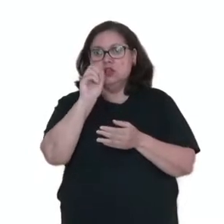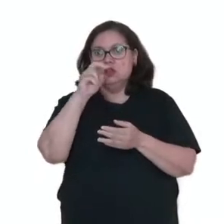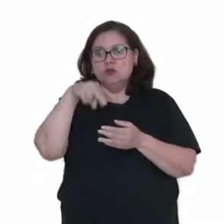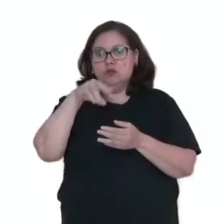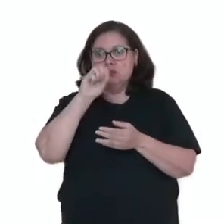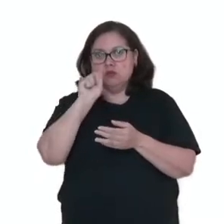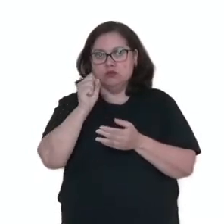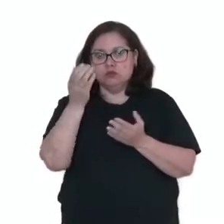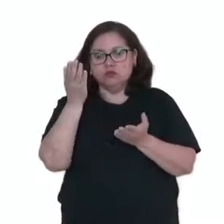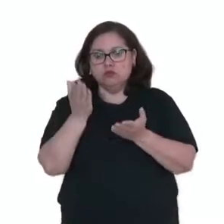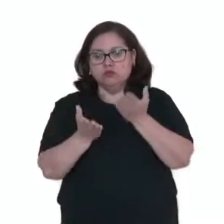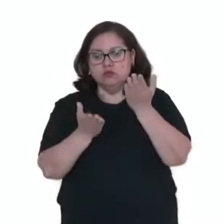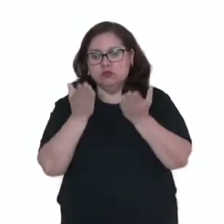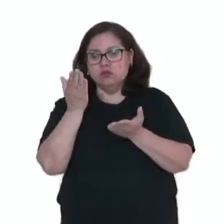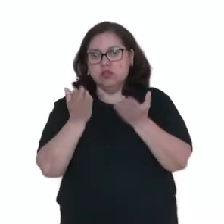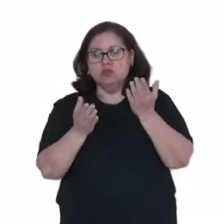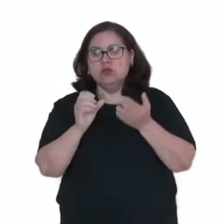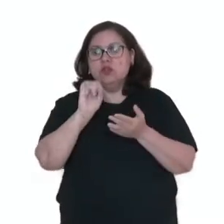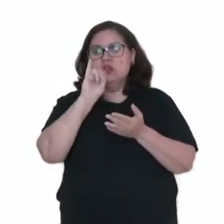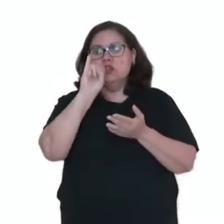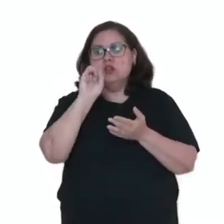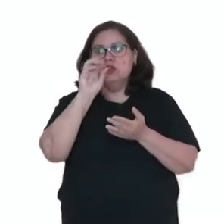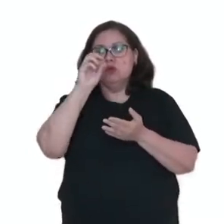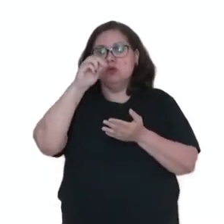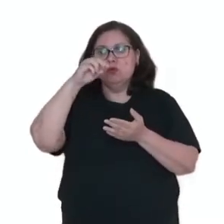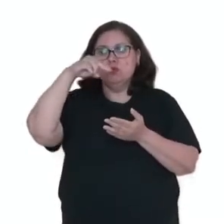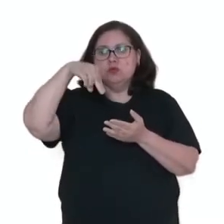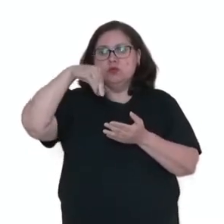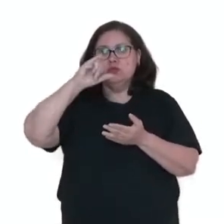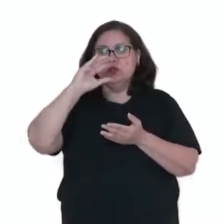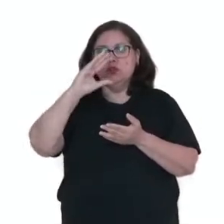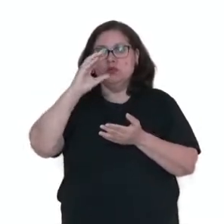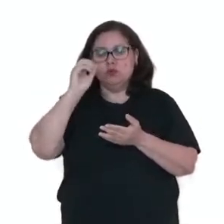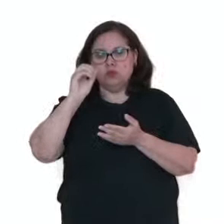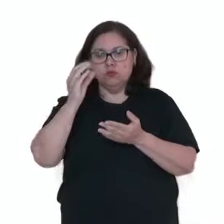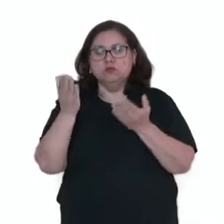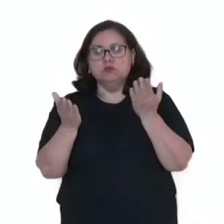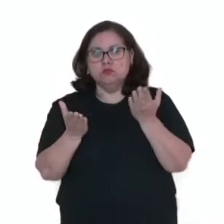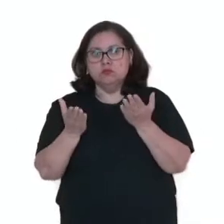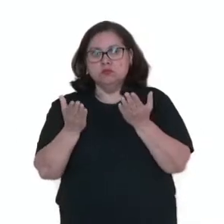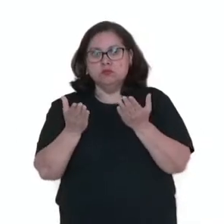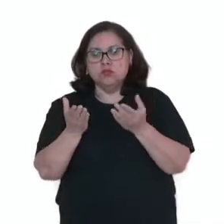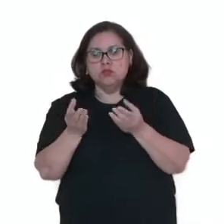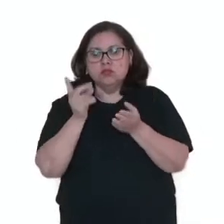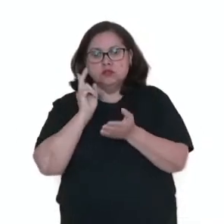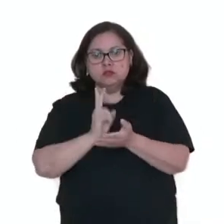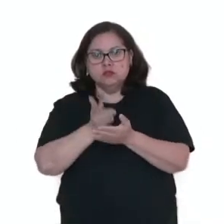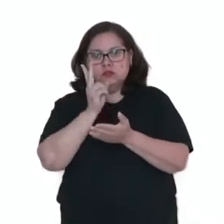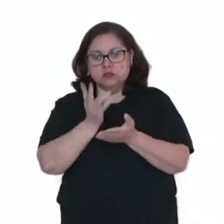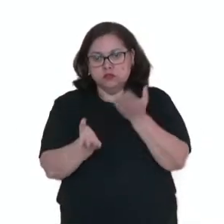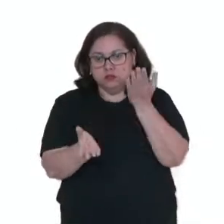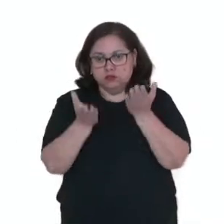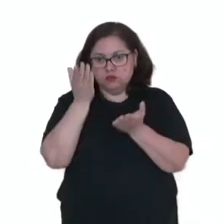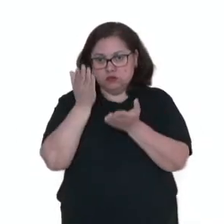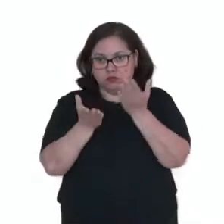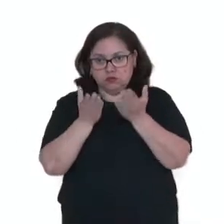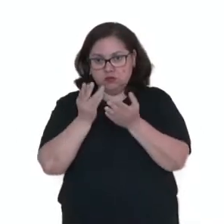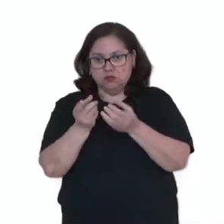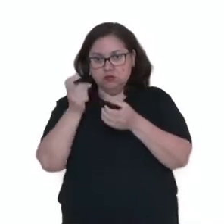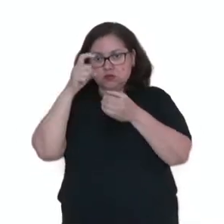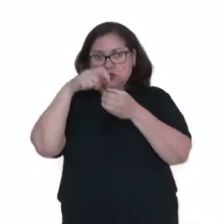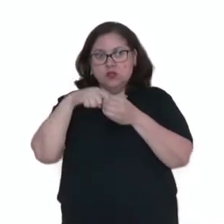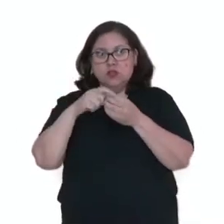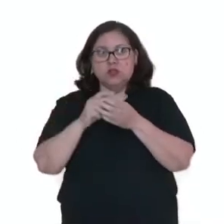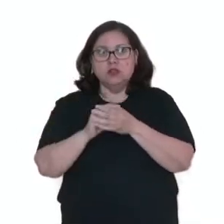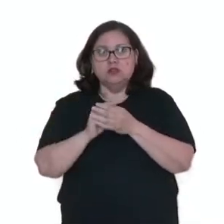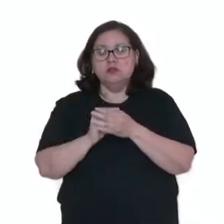de equilíbrio iônico. Nestes casos, a constante de equilíbrio em termos de